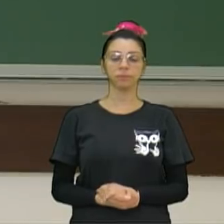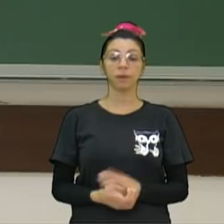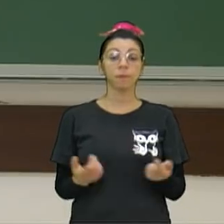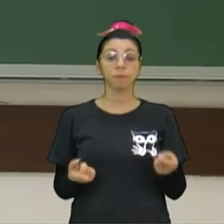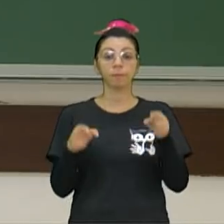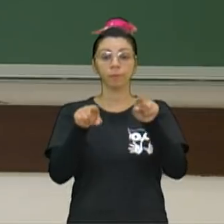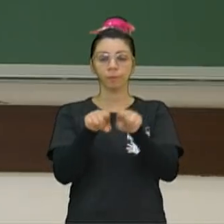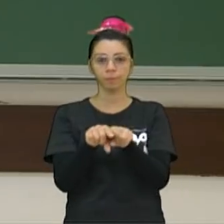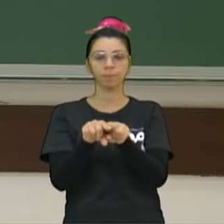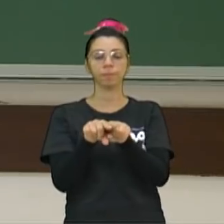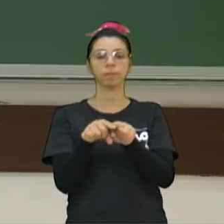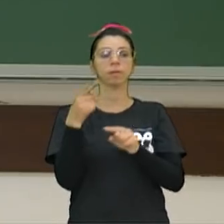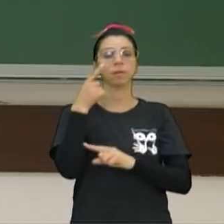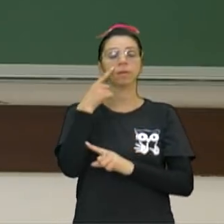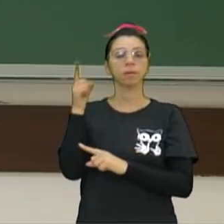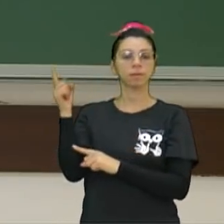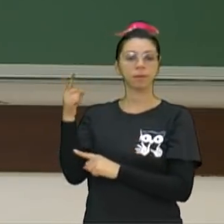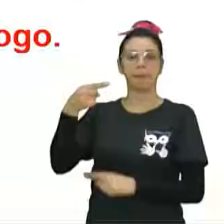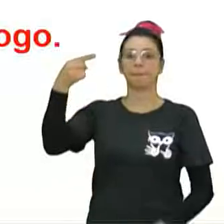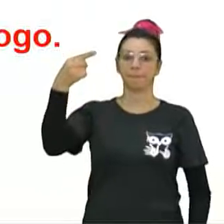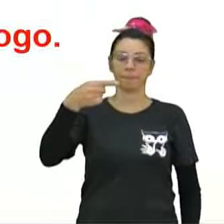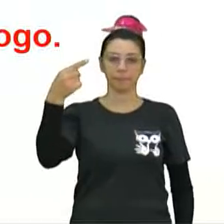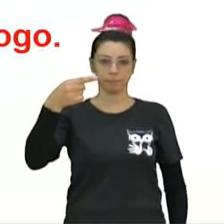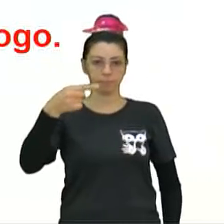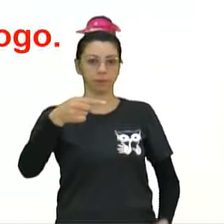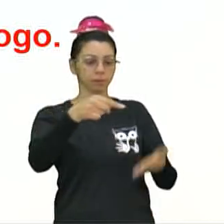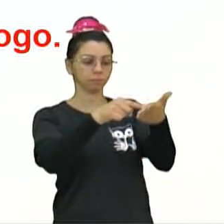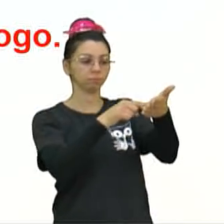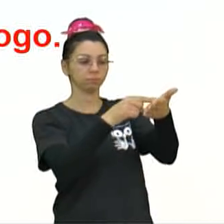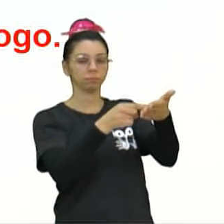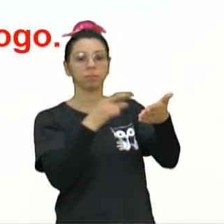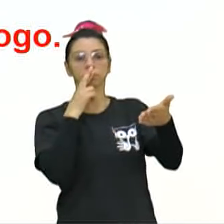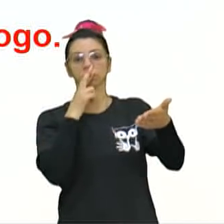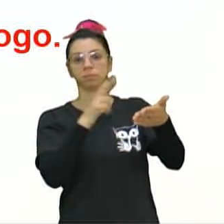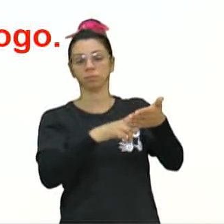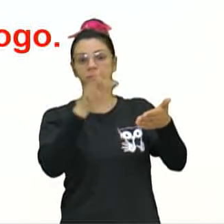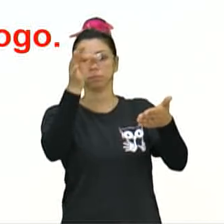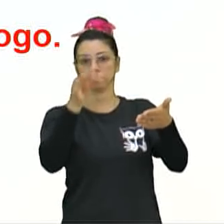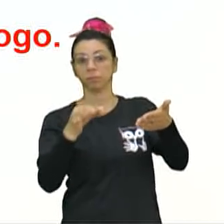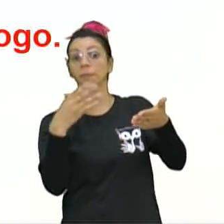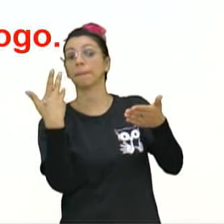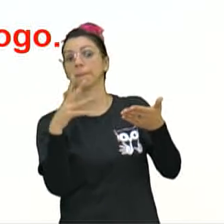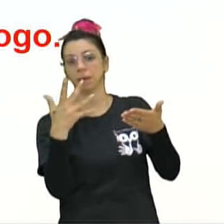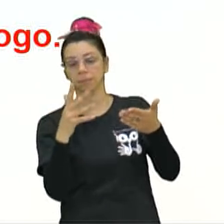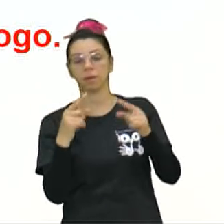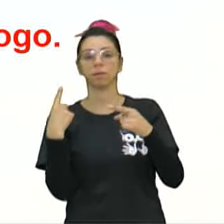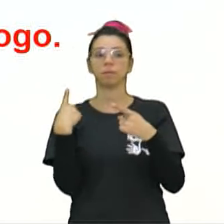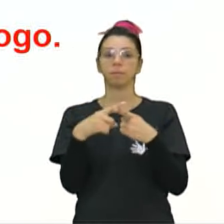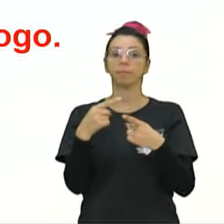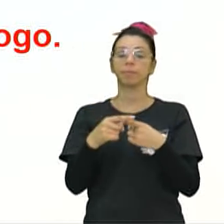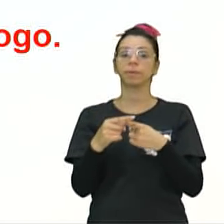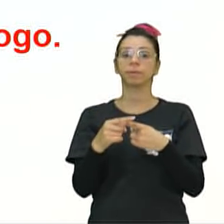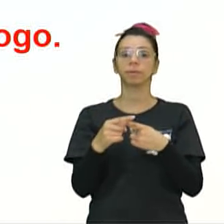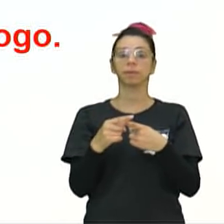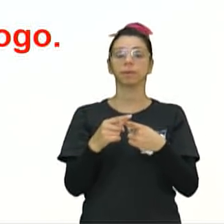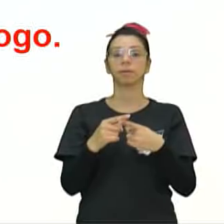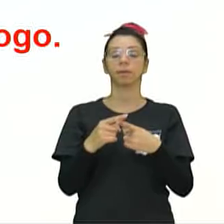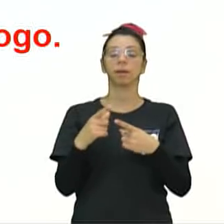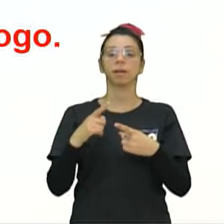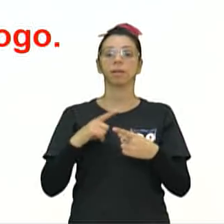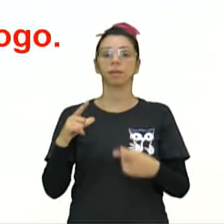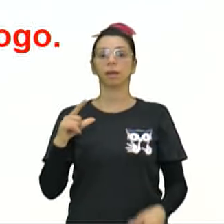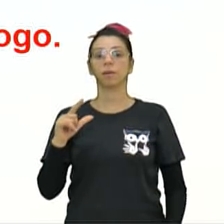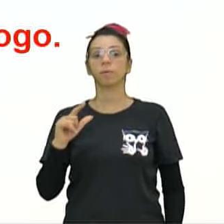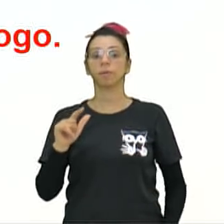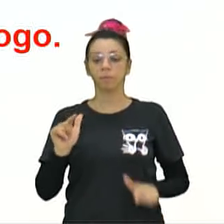Retornando então, pessoal, olha lá, quem marcou a primeira proposição como resposta correta, parabéns. Né? Então, ela teve uma